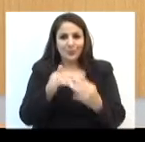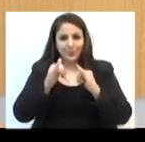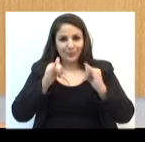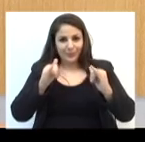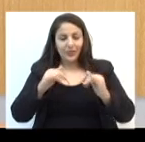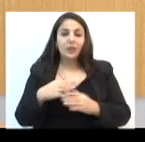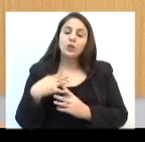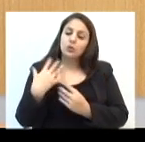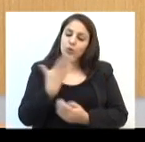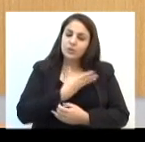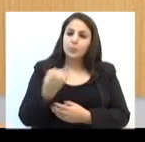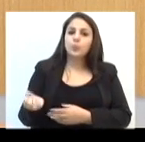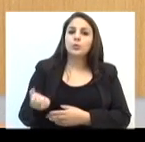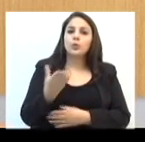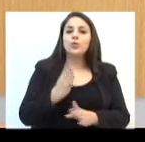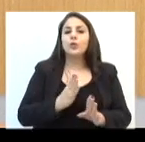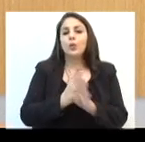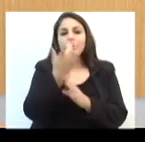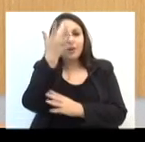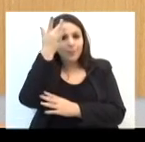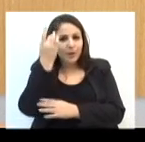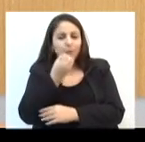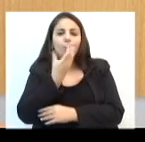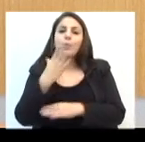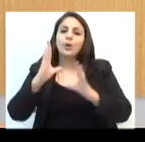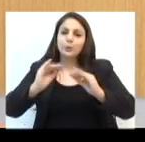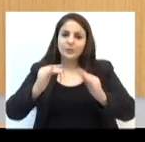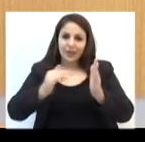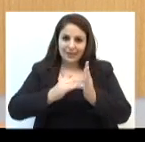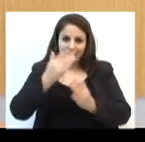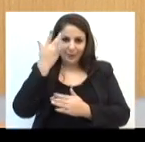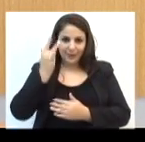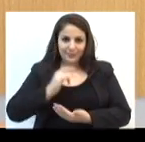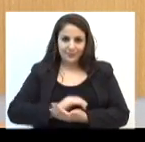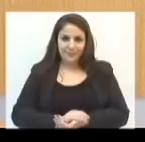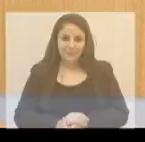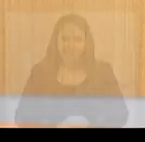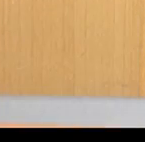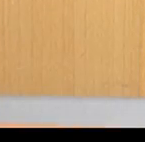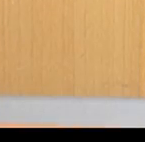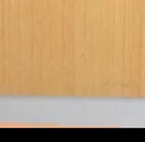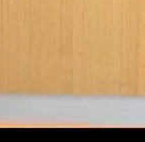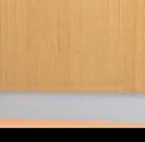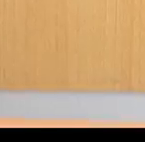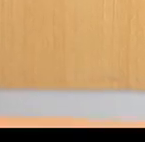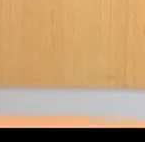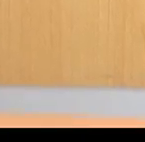edição. Nós temos um novo encontro amanhã. Uma boa noite e até lá!